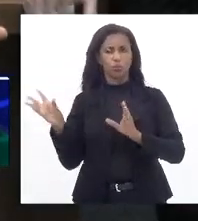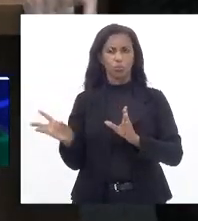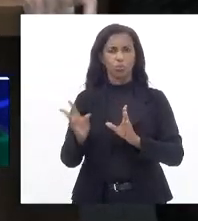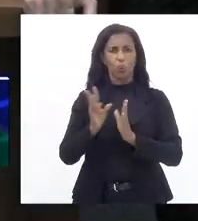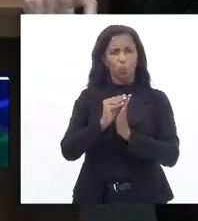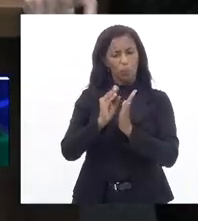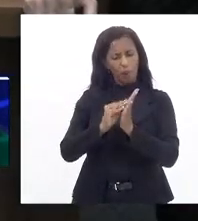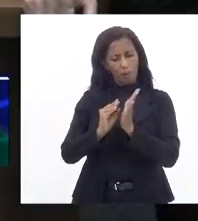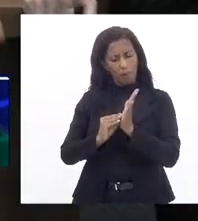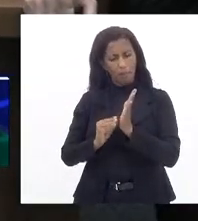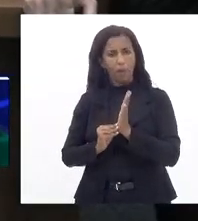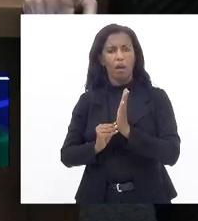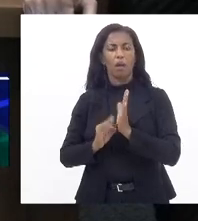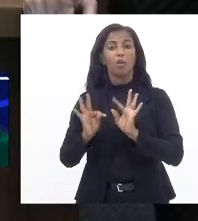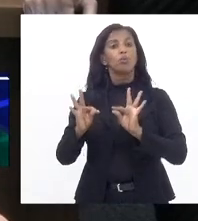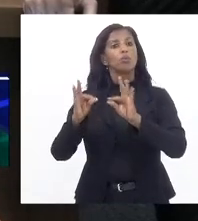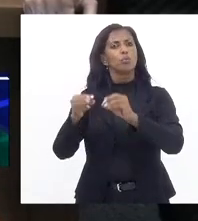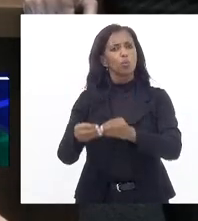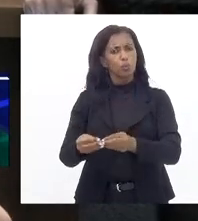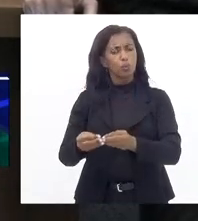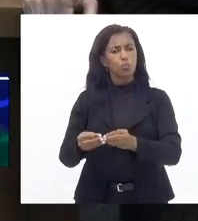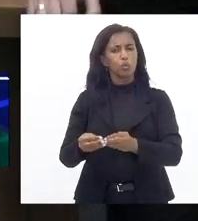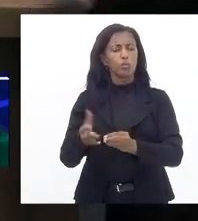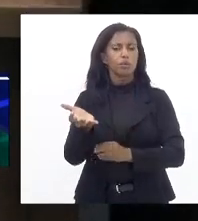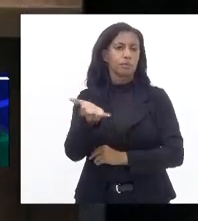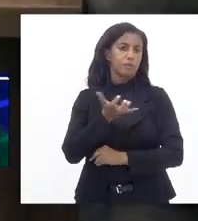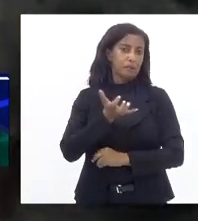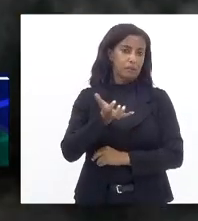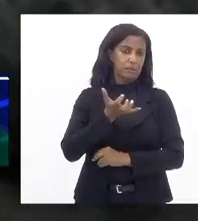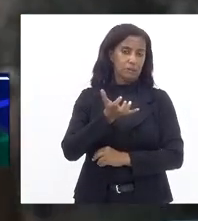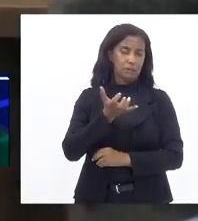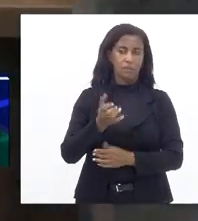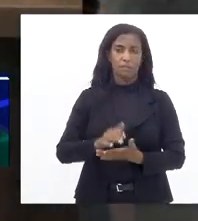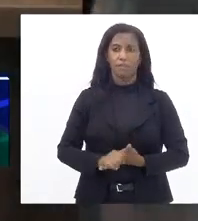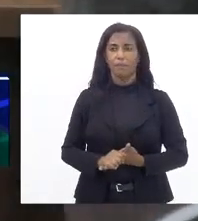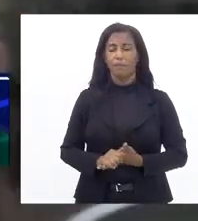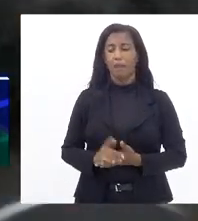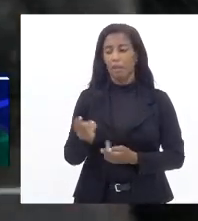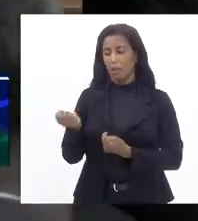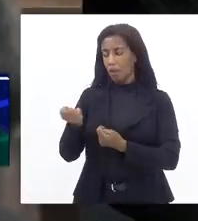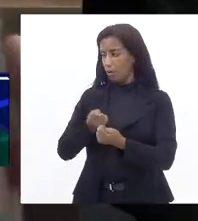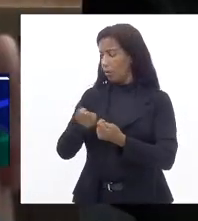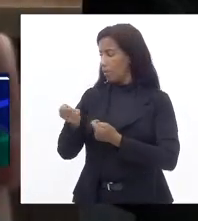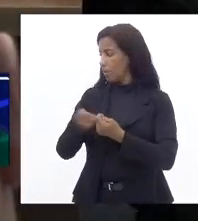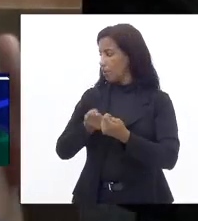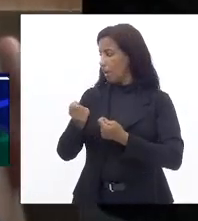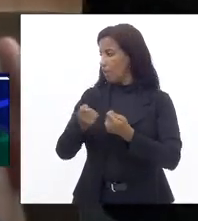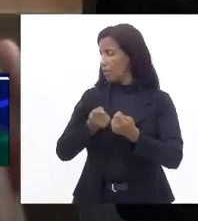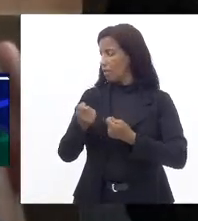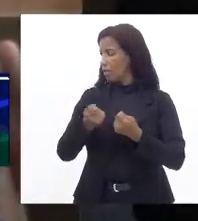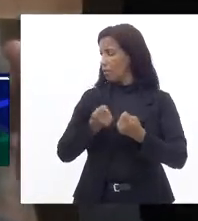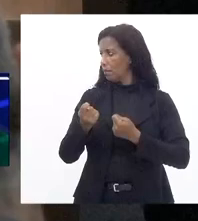porque tudo que se quer é economizar